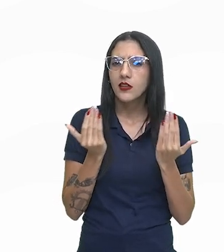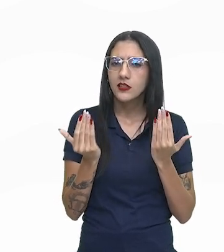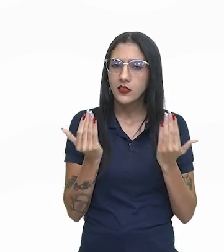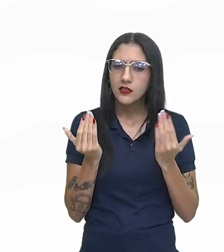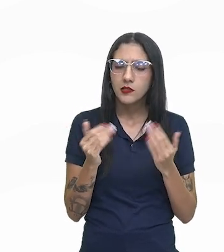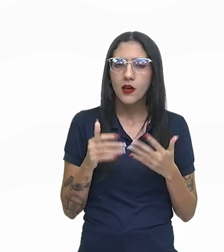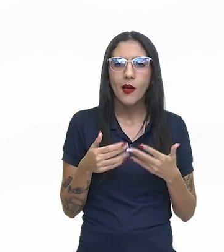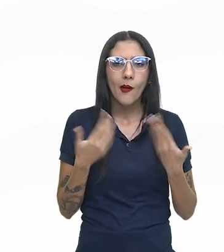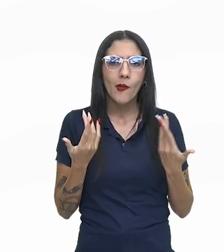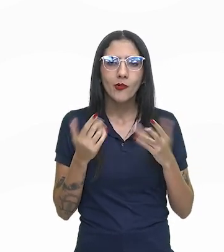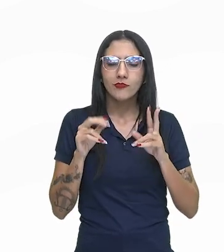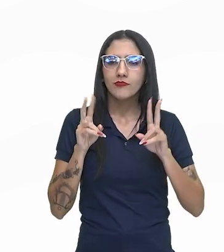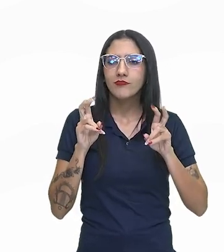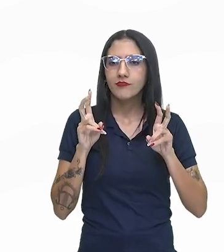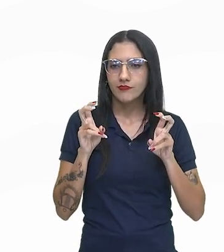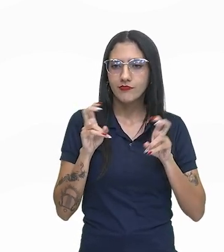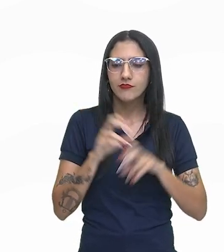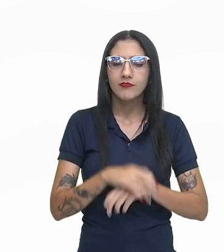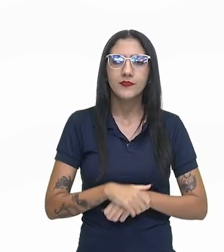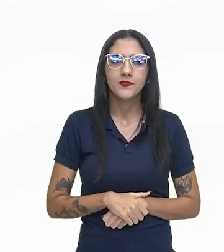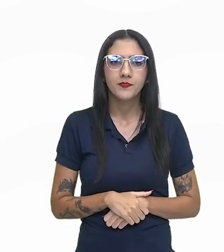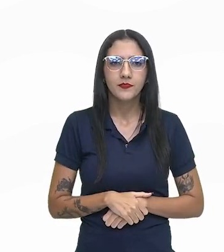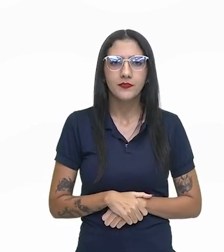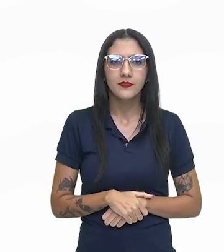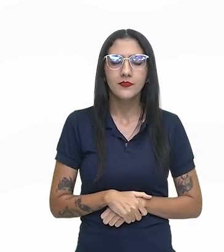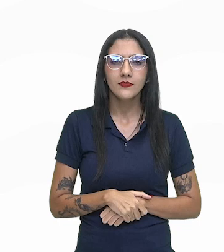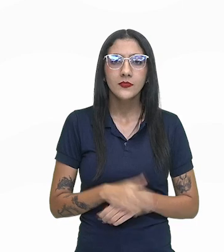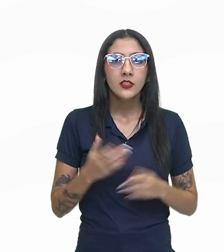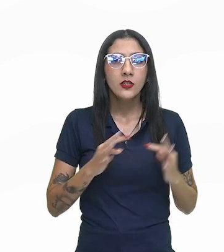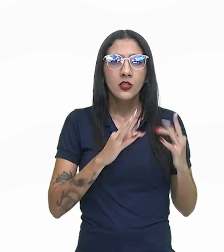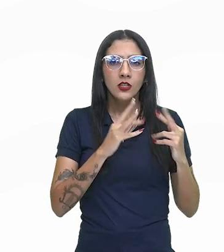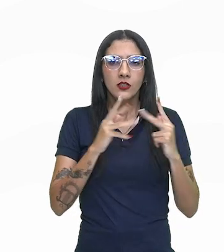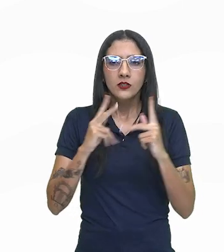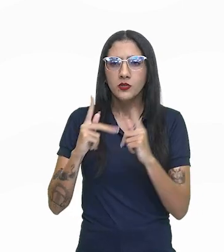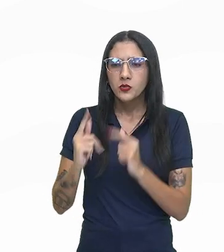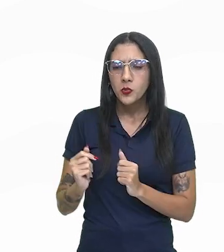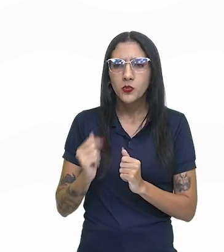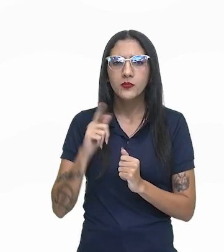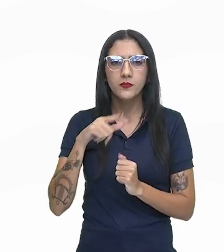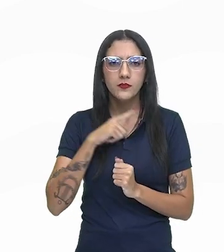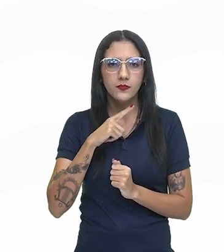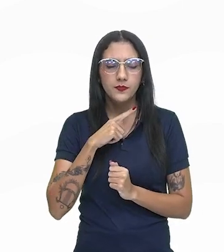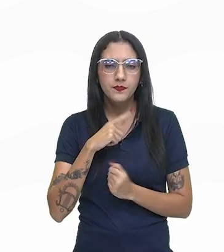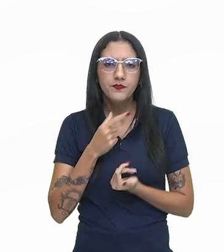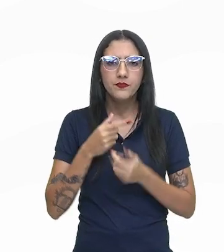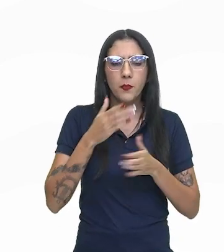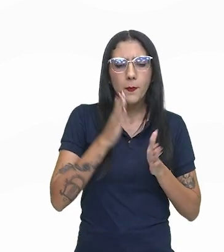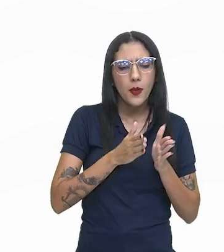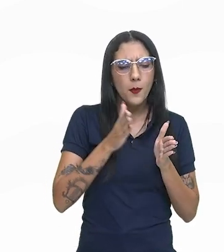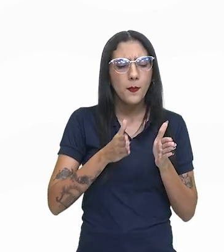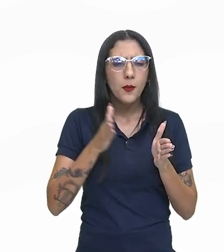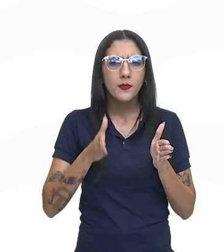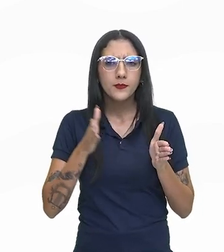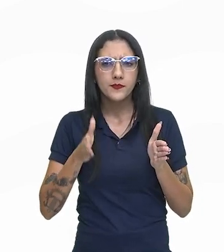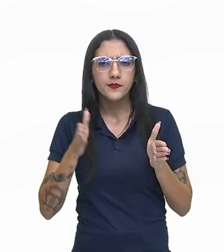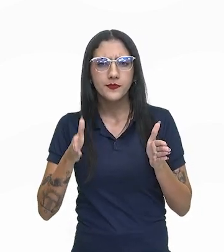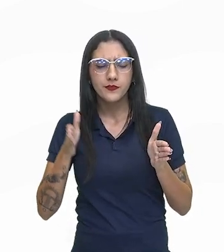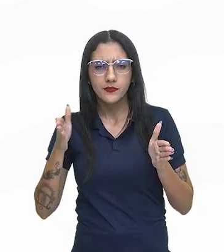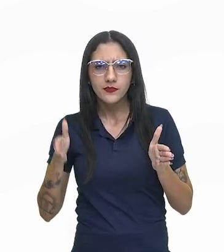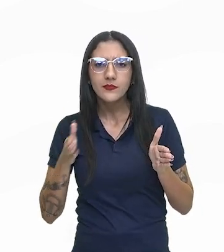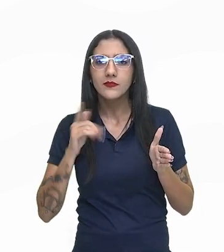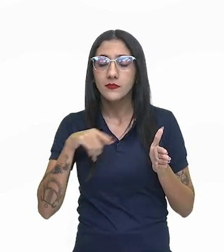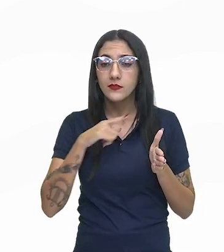uma determinada questão. Quando todo esse passo a passo, né, ele é